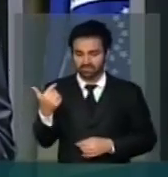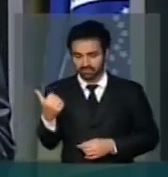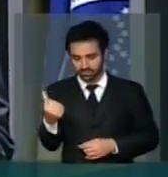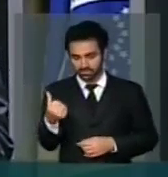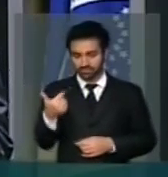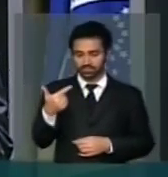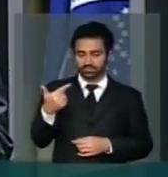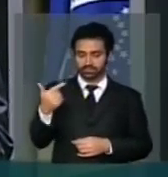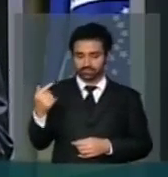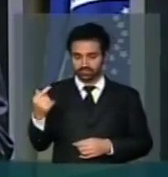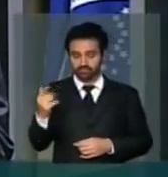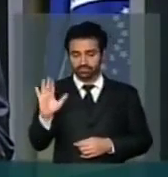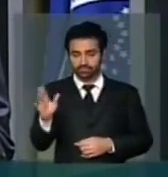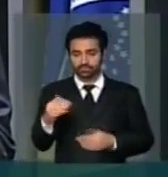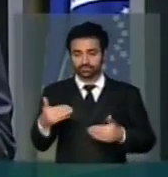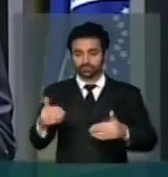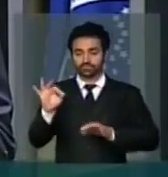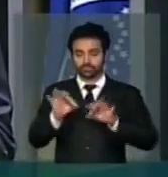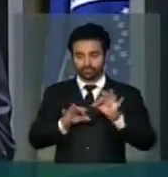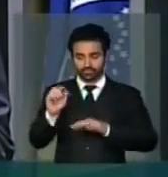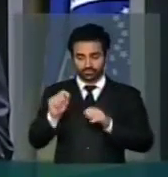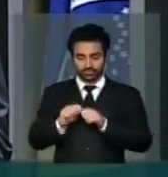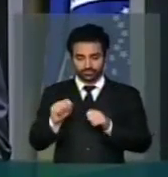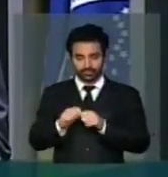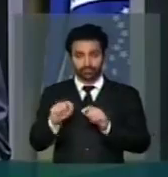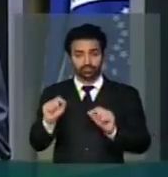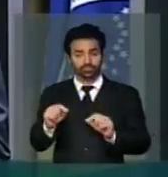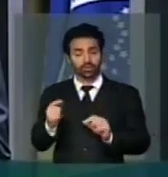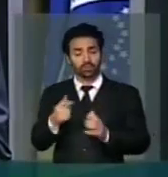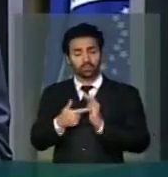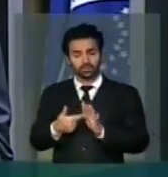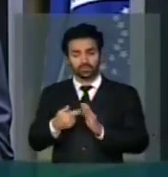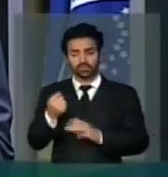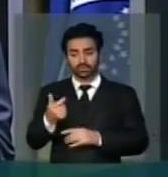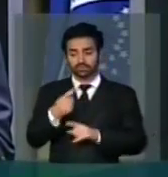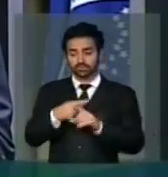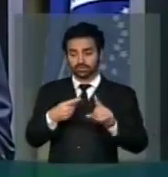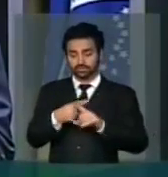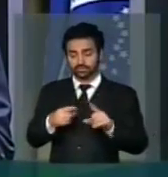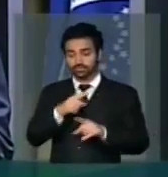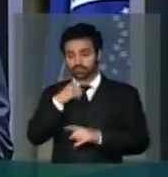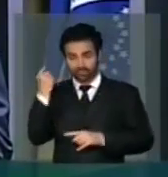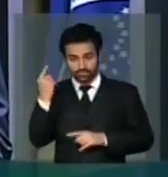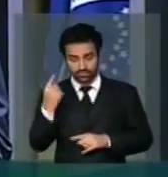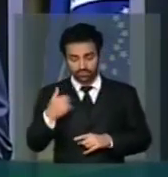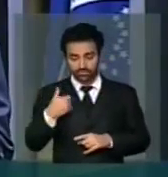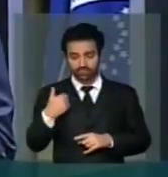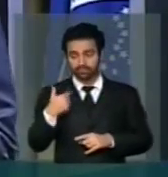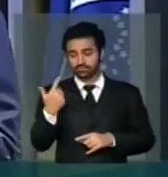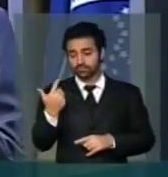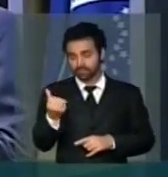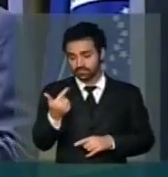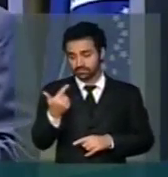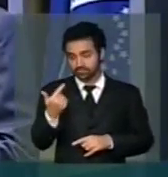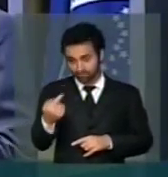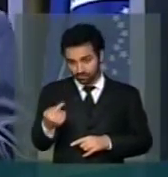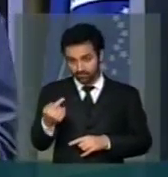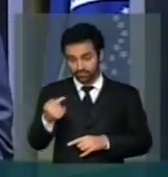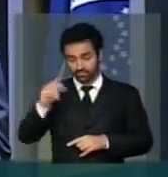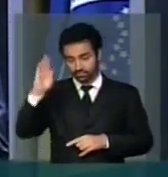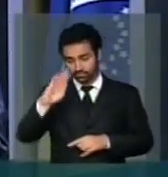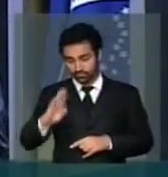anos, elaborado pelo Ministério da Justiça, revelou que quase metade das mortes de adolescentes de 16 a 17 anos no Brasil,